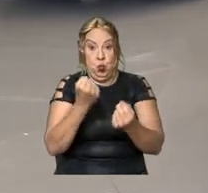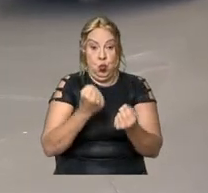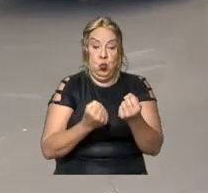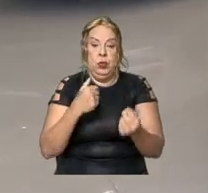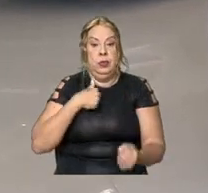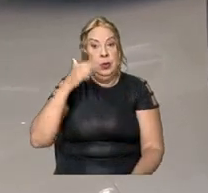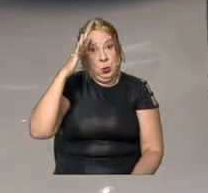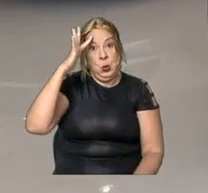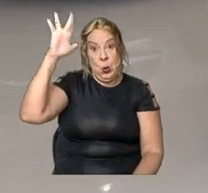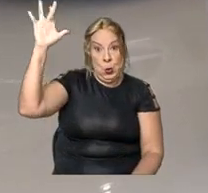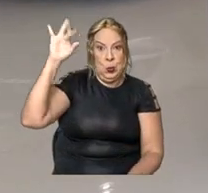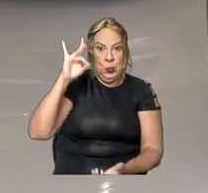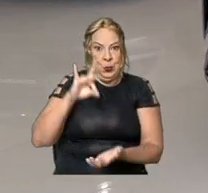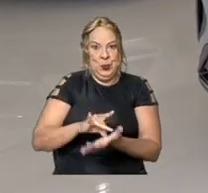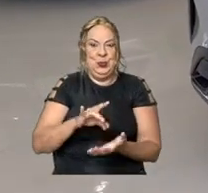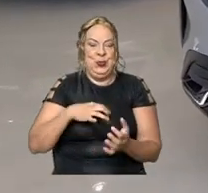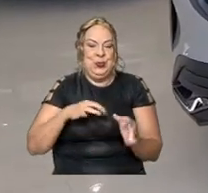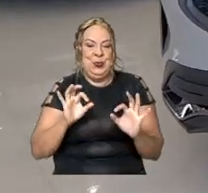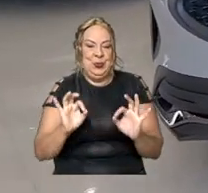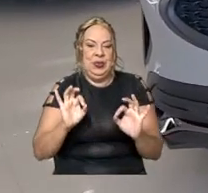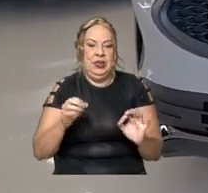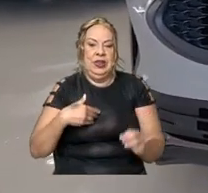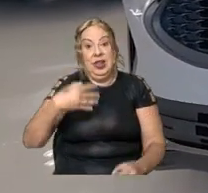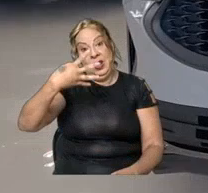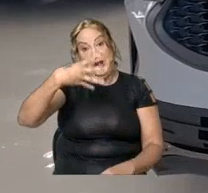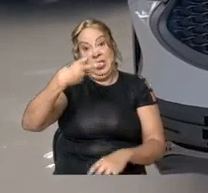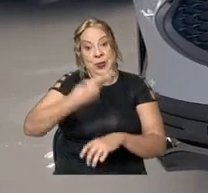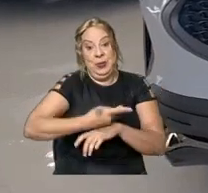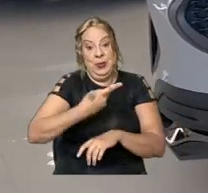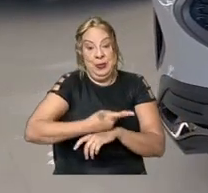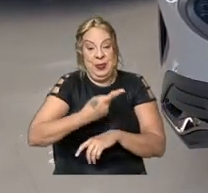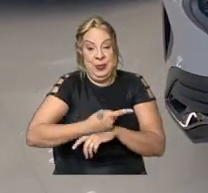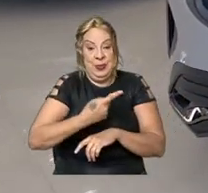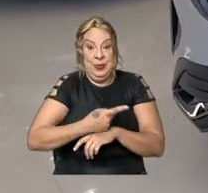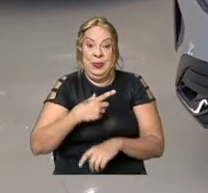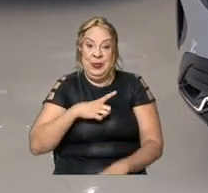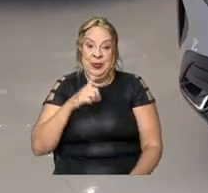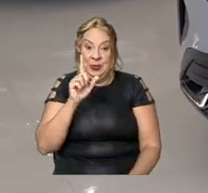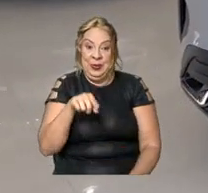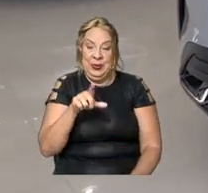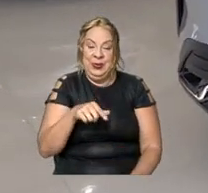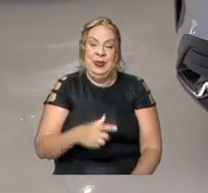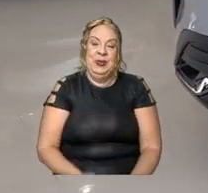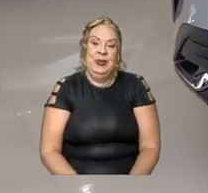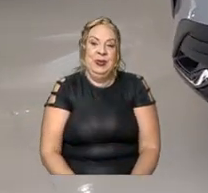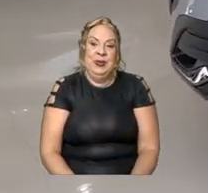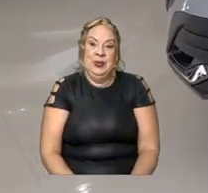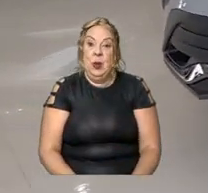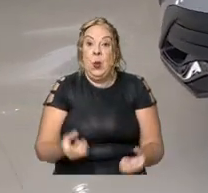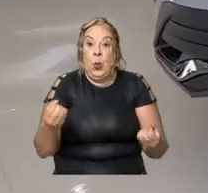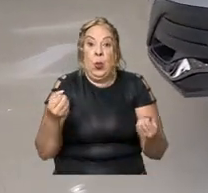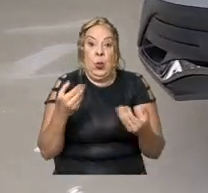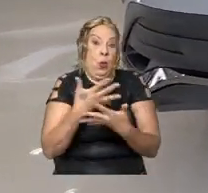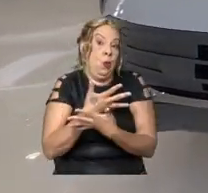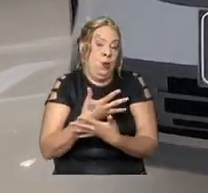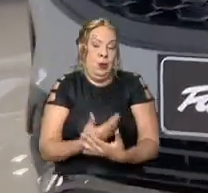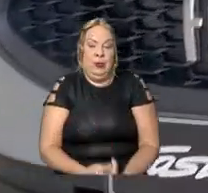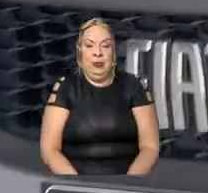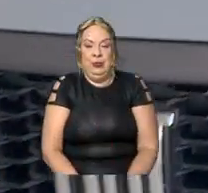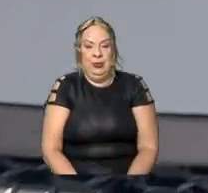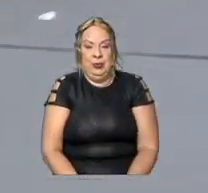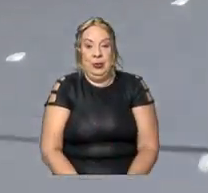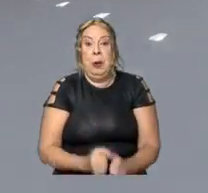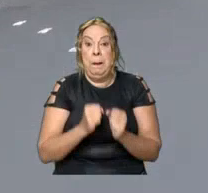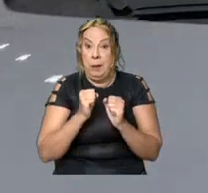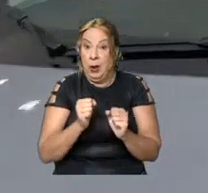o Fiat Fastback, que está no nosso quarto mega prêmio. Um Fiat Fastback 0 quilômetro que pode